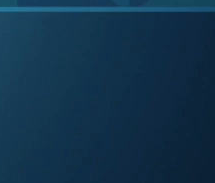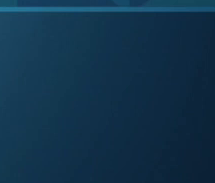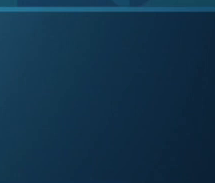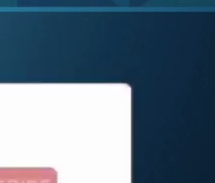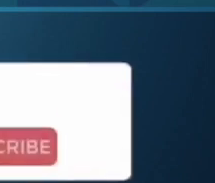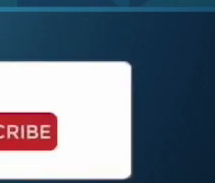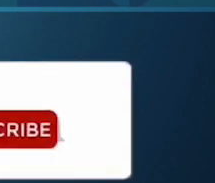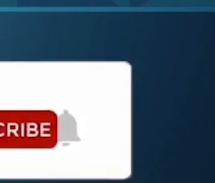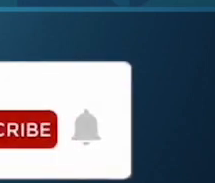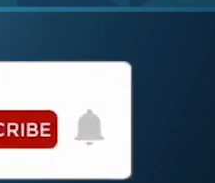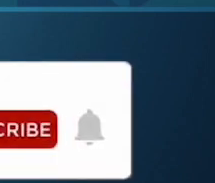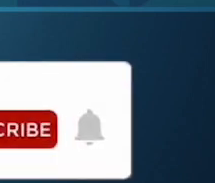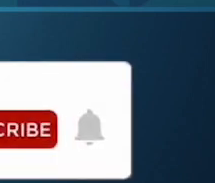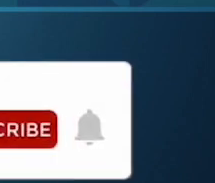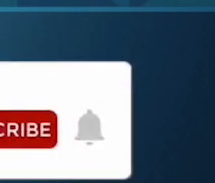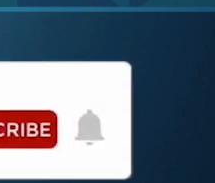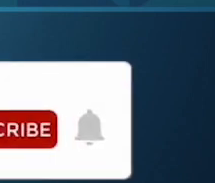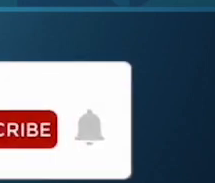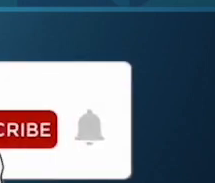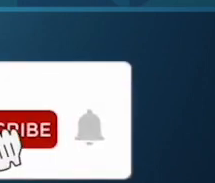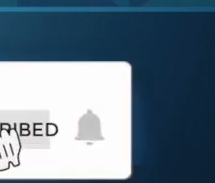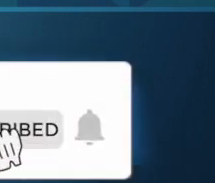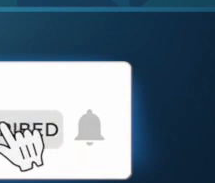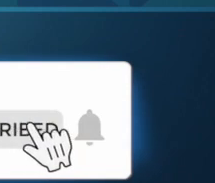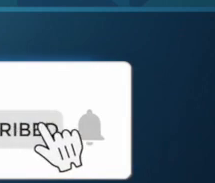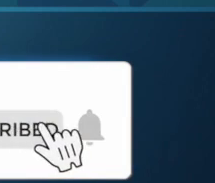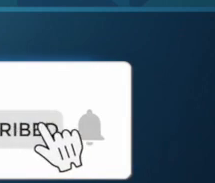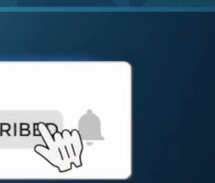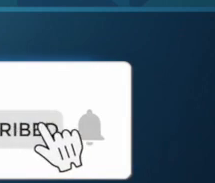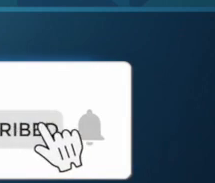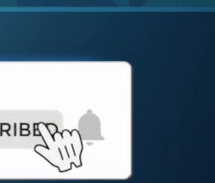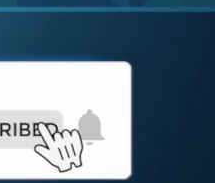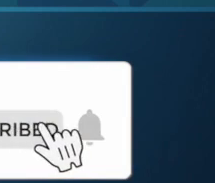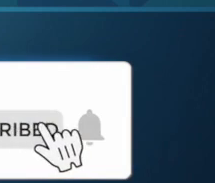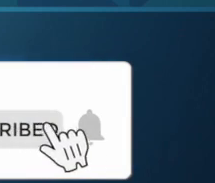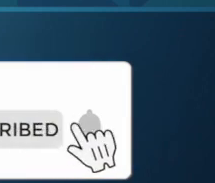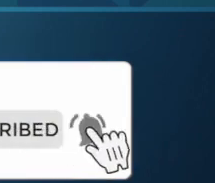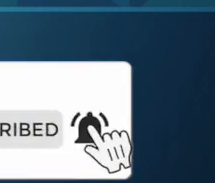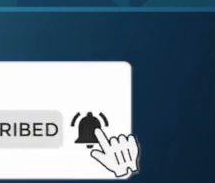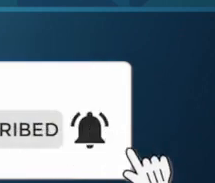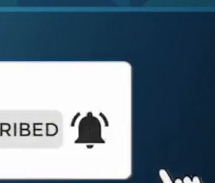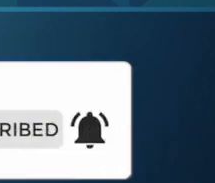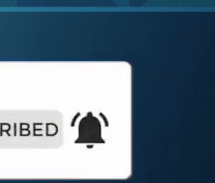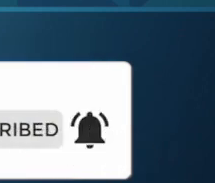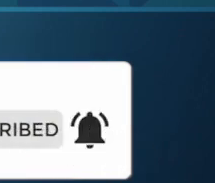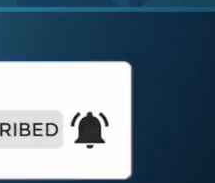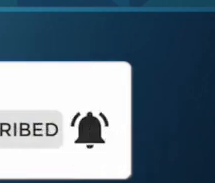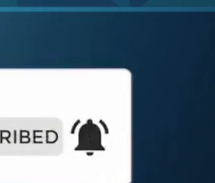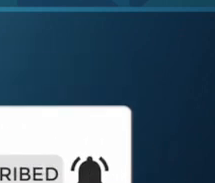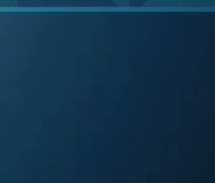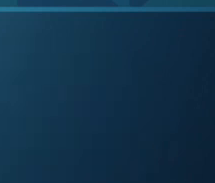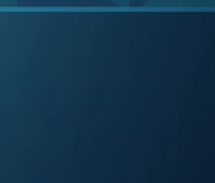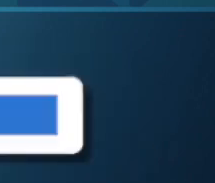informação factuais no atuais, queta haluha inscreva e ha canal RTTL, hanehang botão